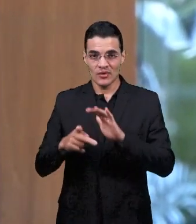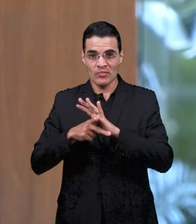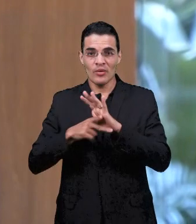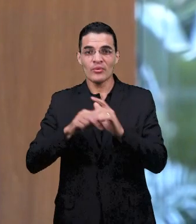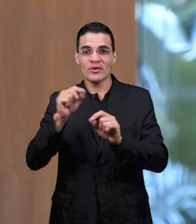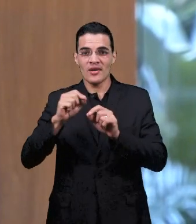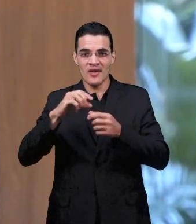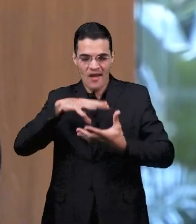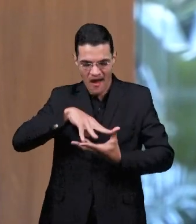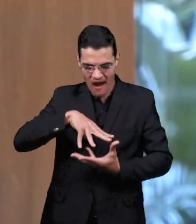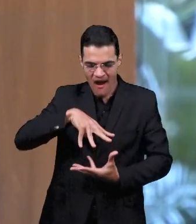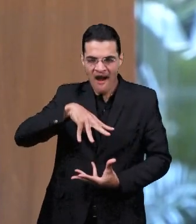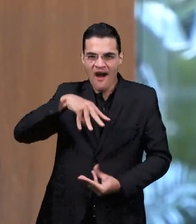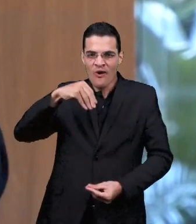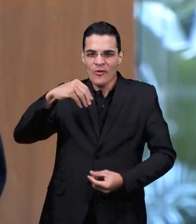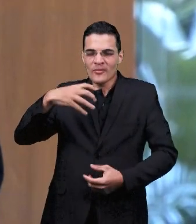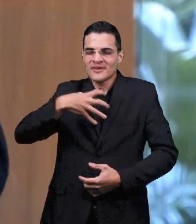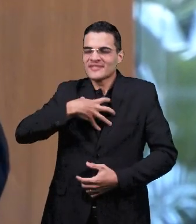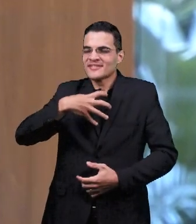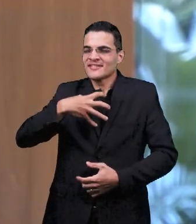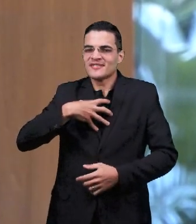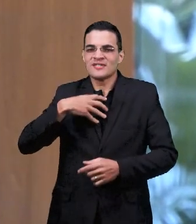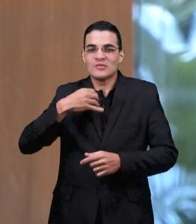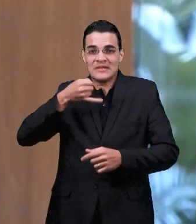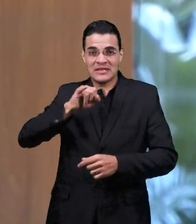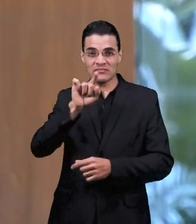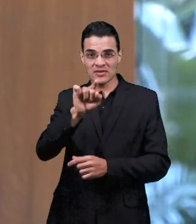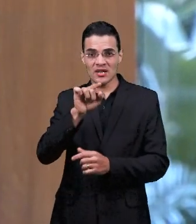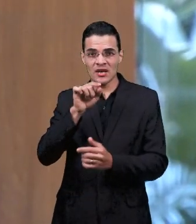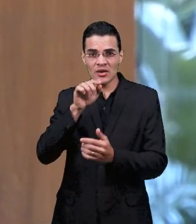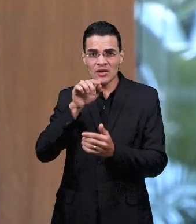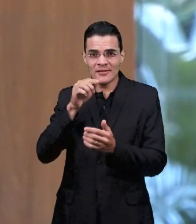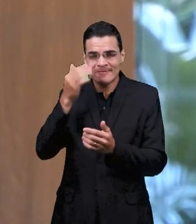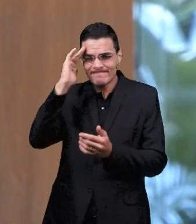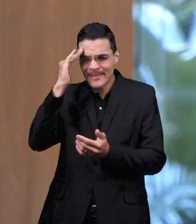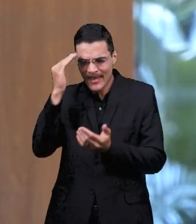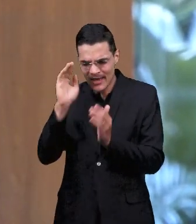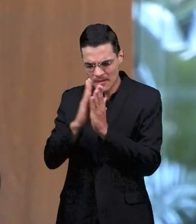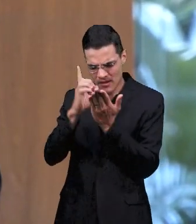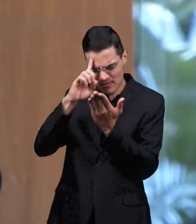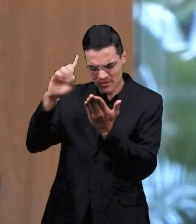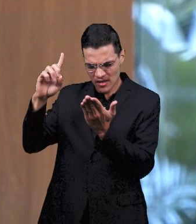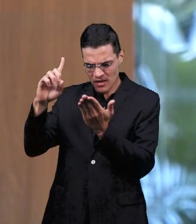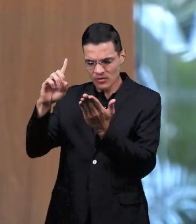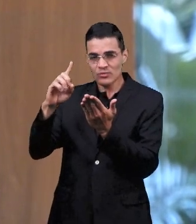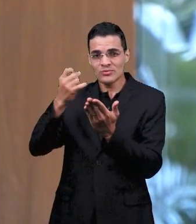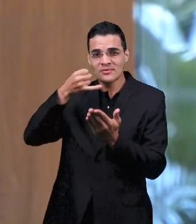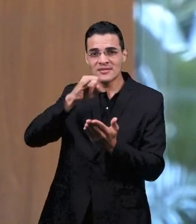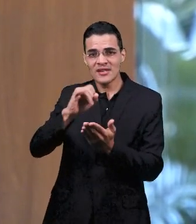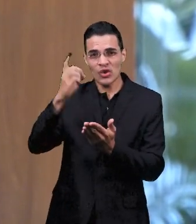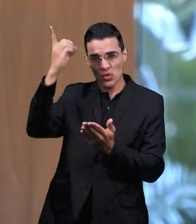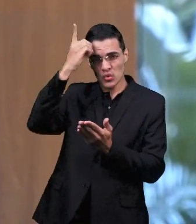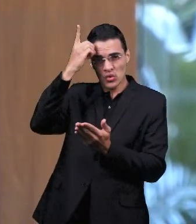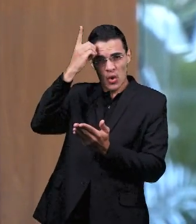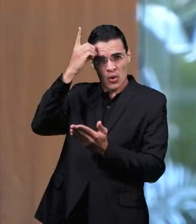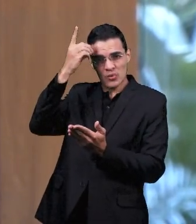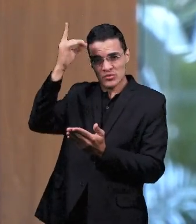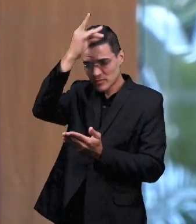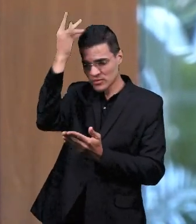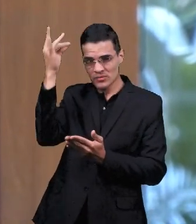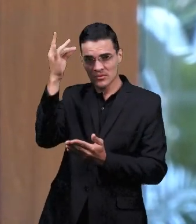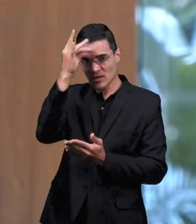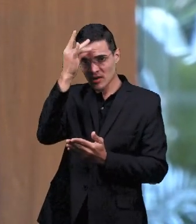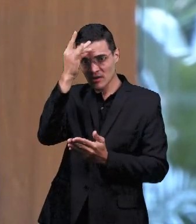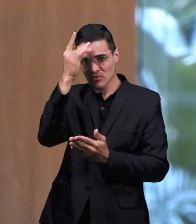você ouve a palavra, mais fé ela gera em você. Quanto mais você ouve dons espirituais, quanto mais você ouve a